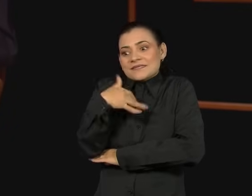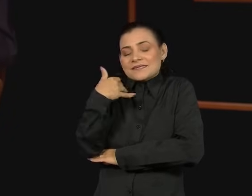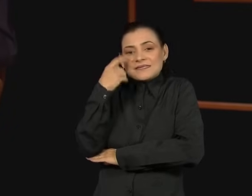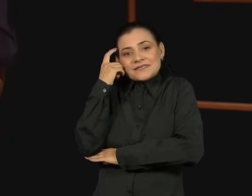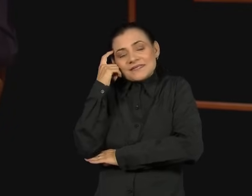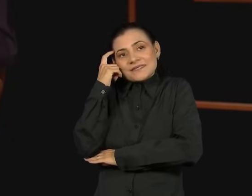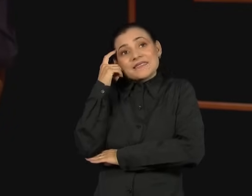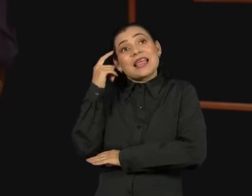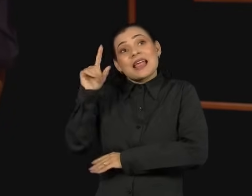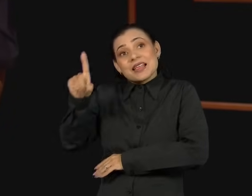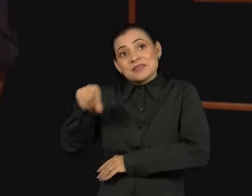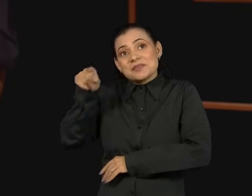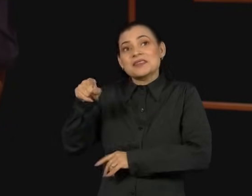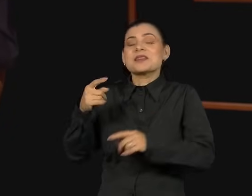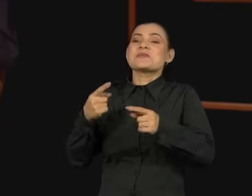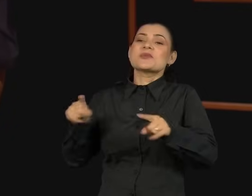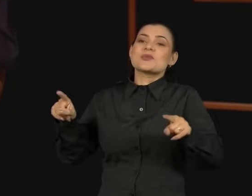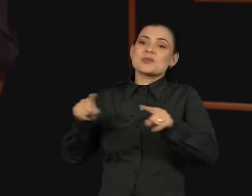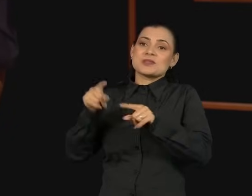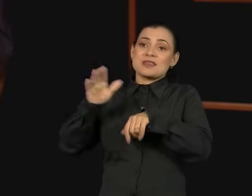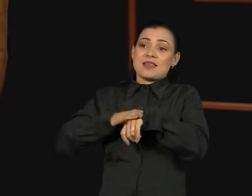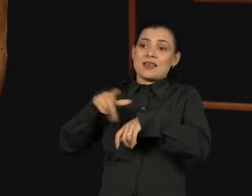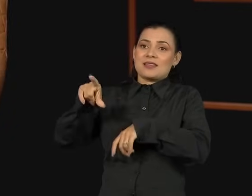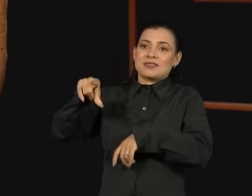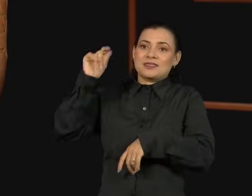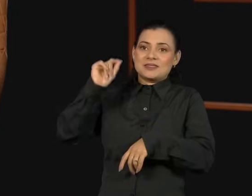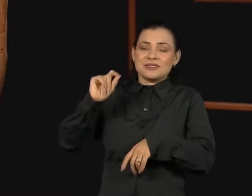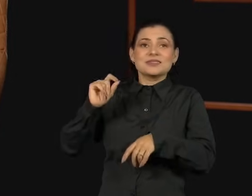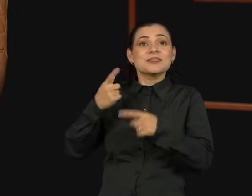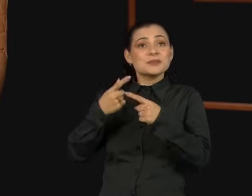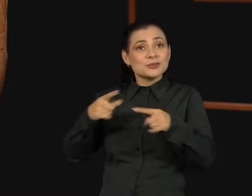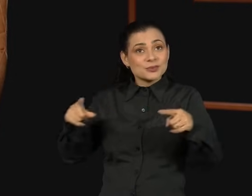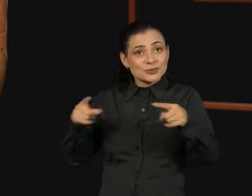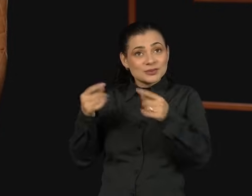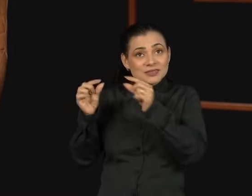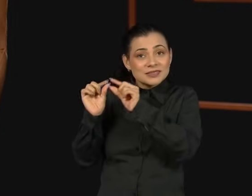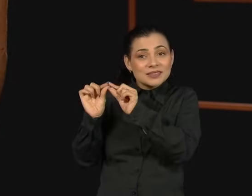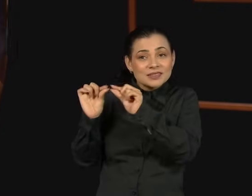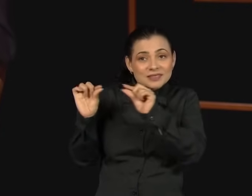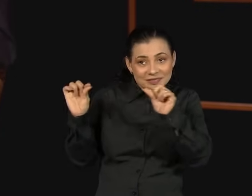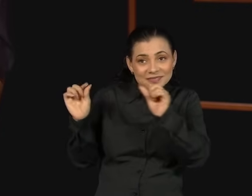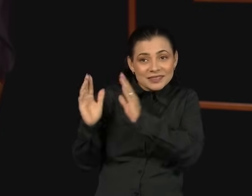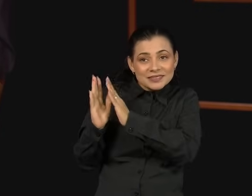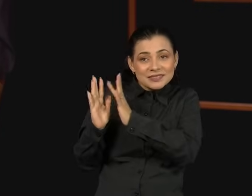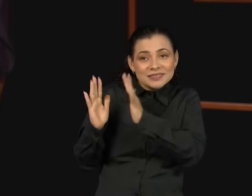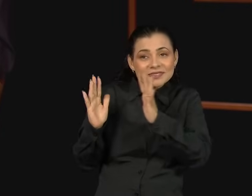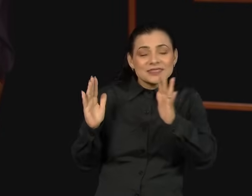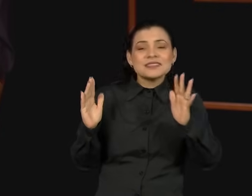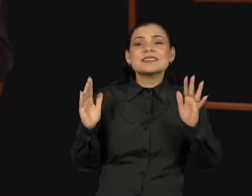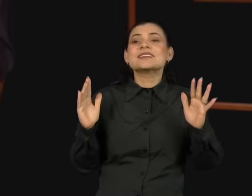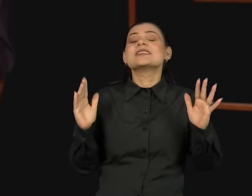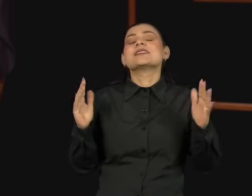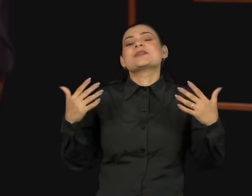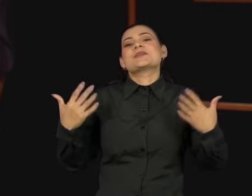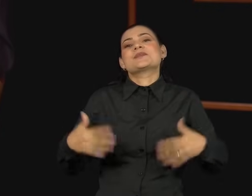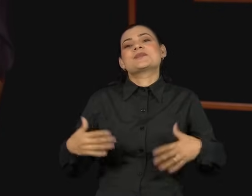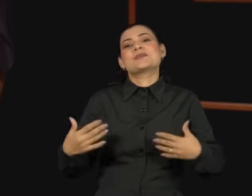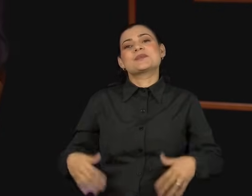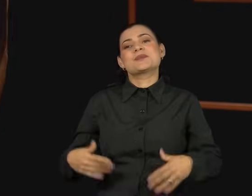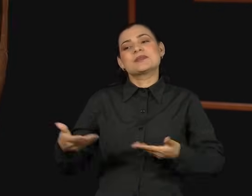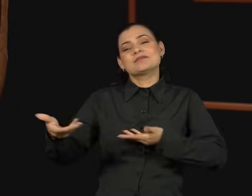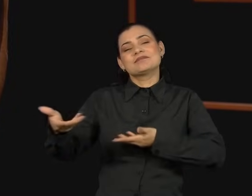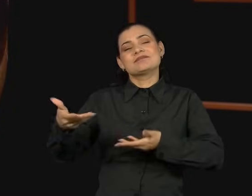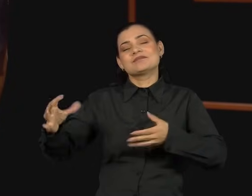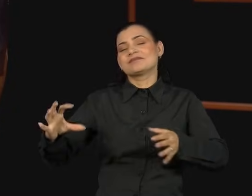E aí ela cantou essa música, né, que a gente ouviu um trecho aqui. E isto criou entre nós